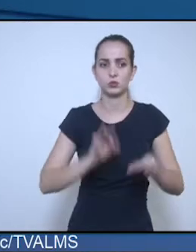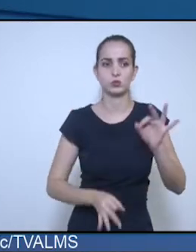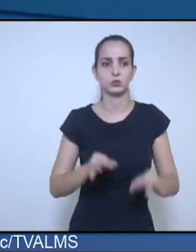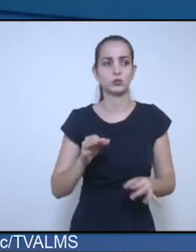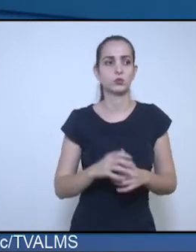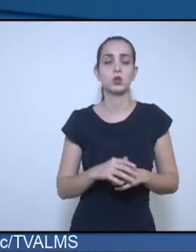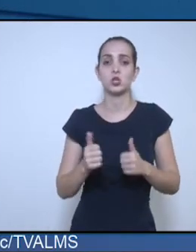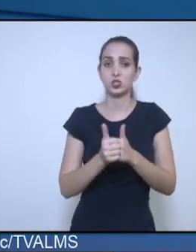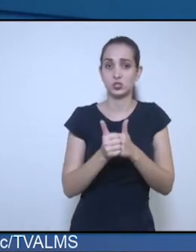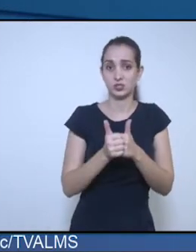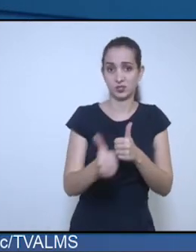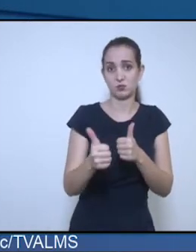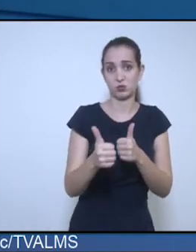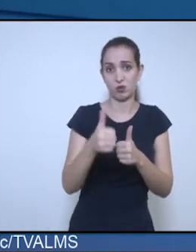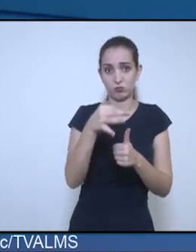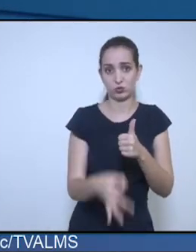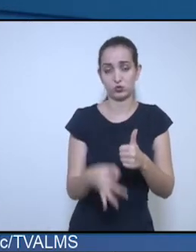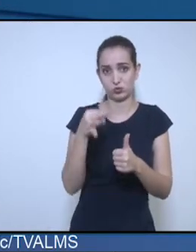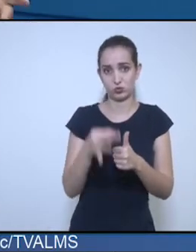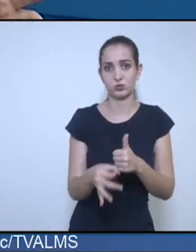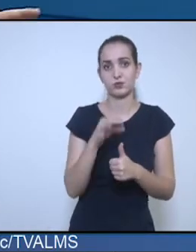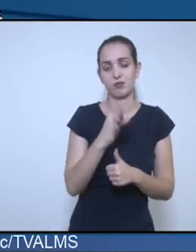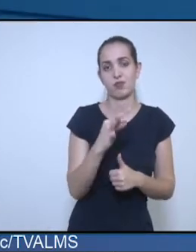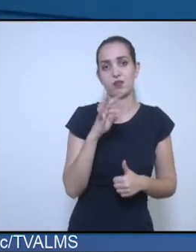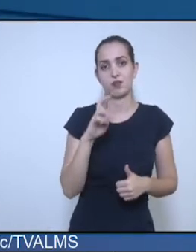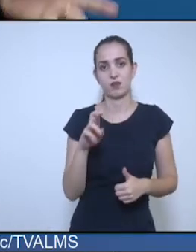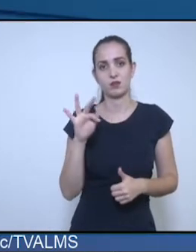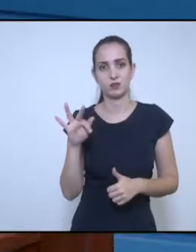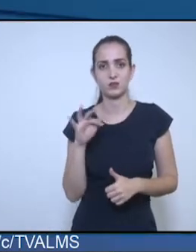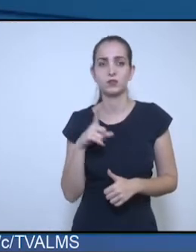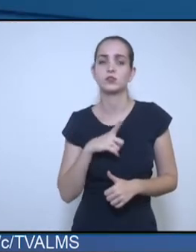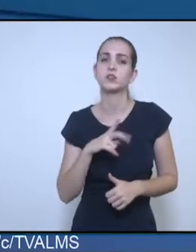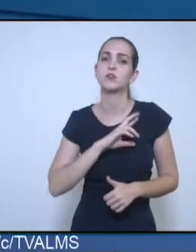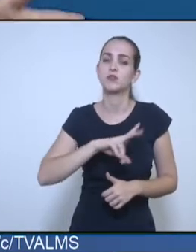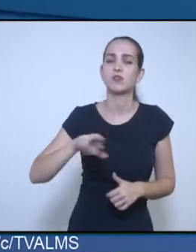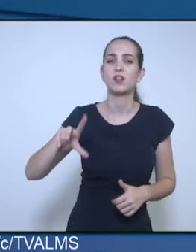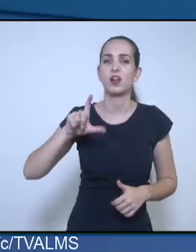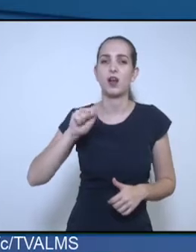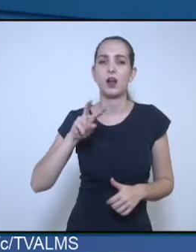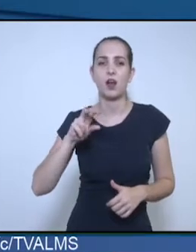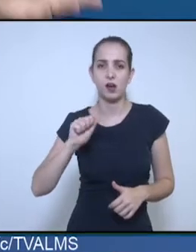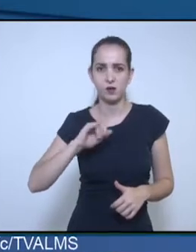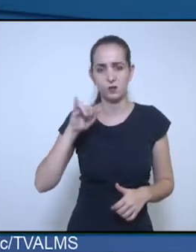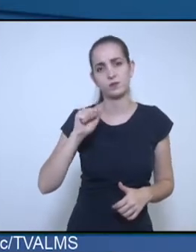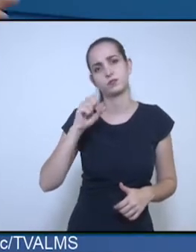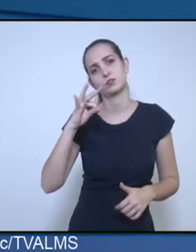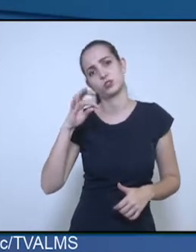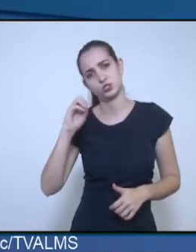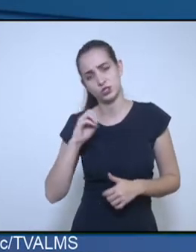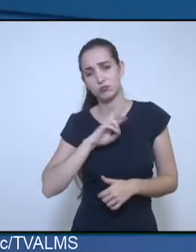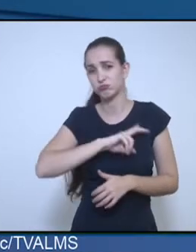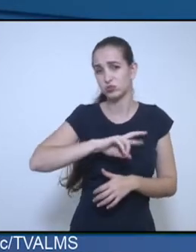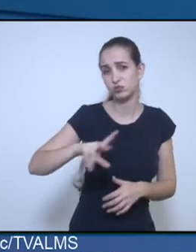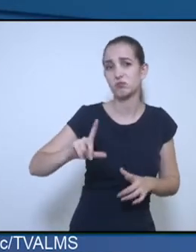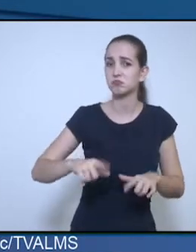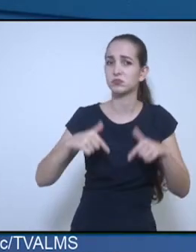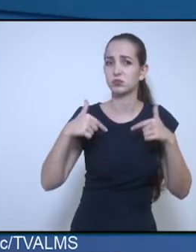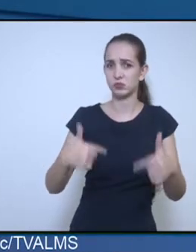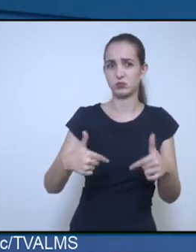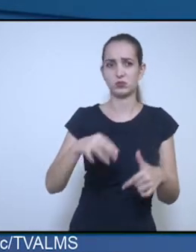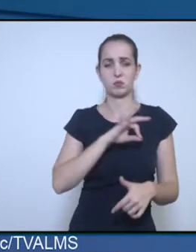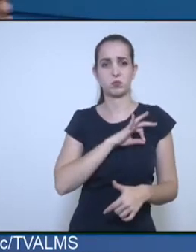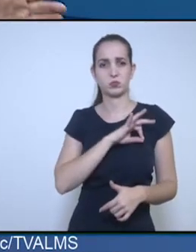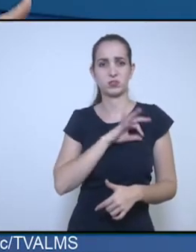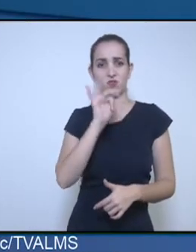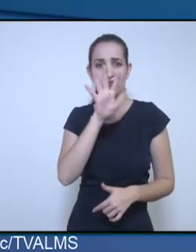nos tribunais regionais federais, situações da Lava Jato, de outras operações que a Polícia Federal tem